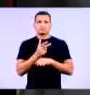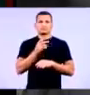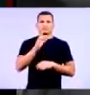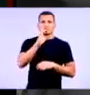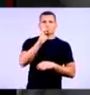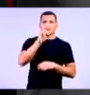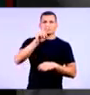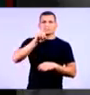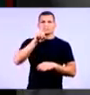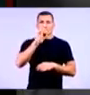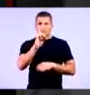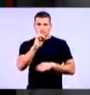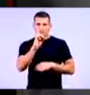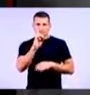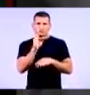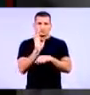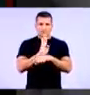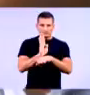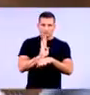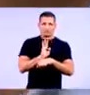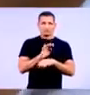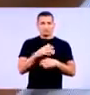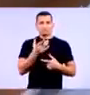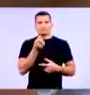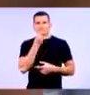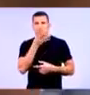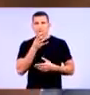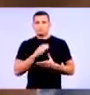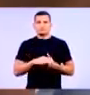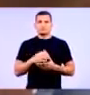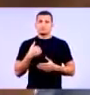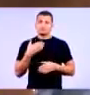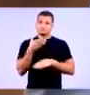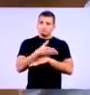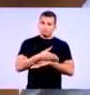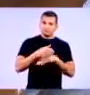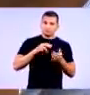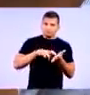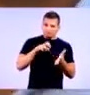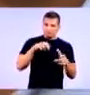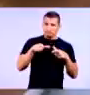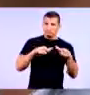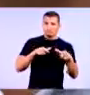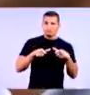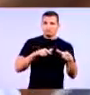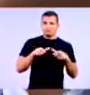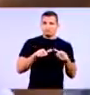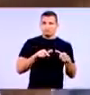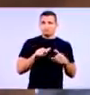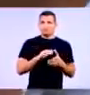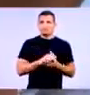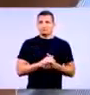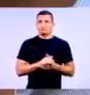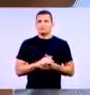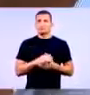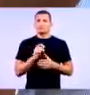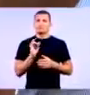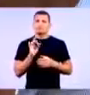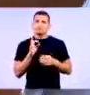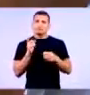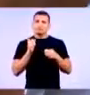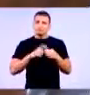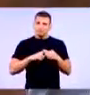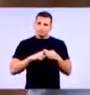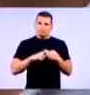DVD, filmes. Então, é muito rico. Eu venho para o trabalho de manhã, né? Vou ao trabalho. Geralmente a gente só volta no final